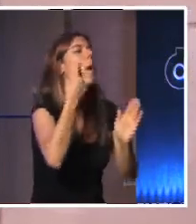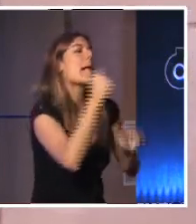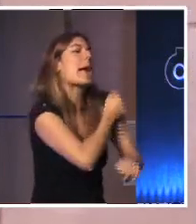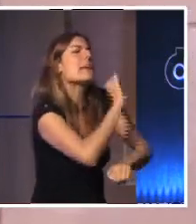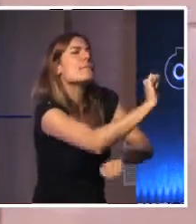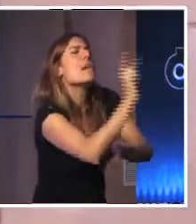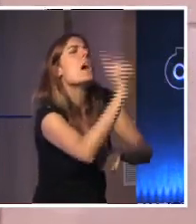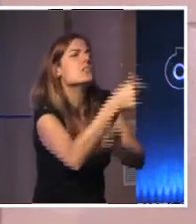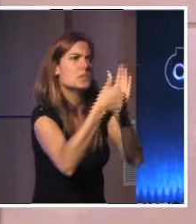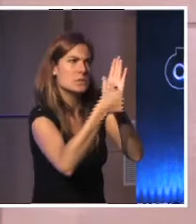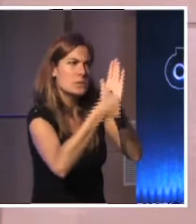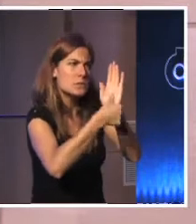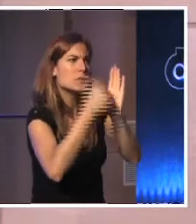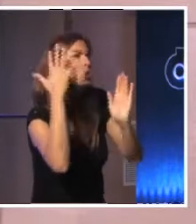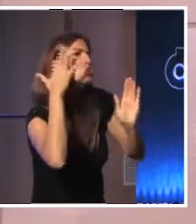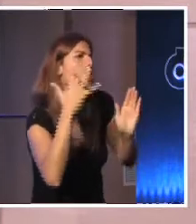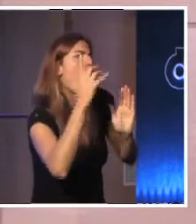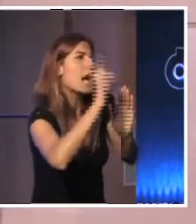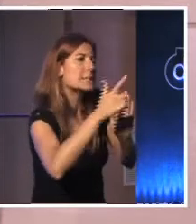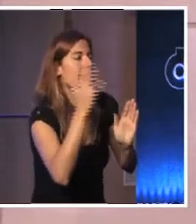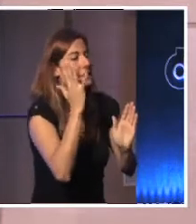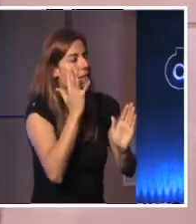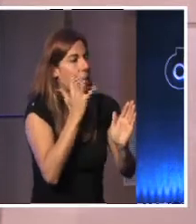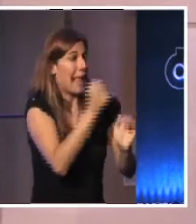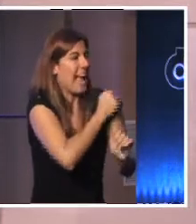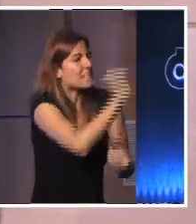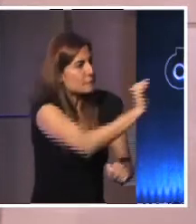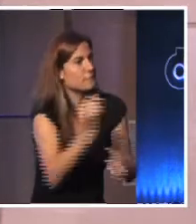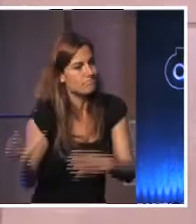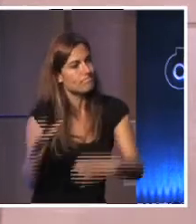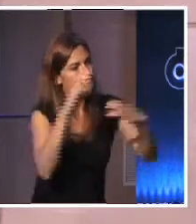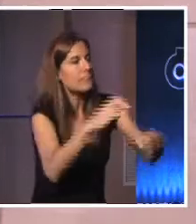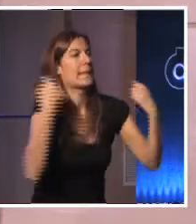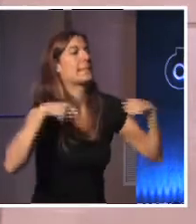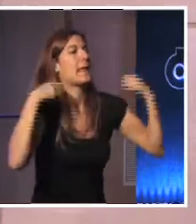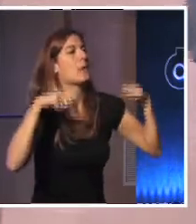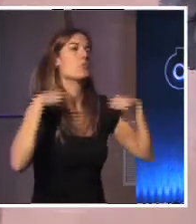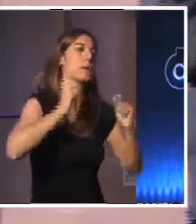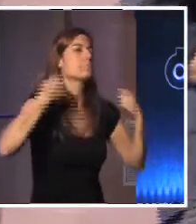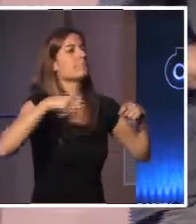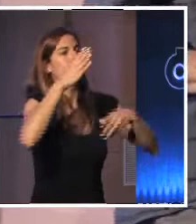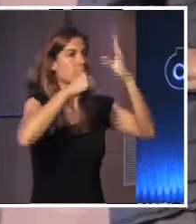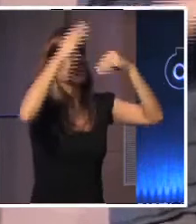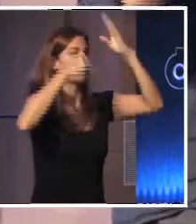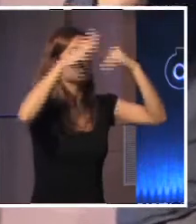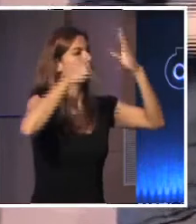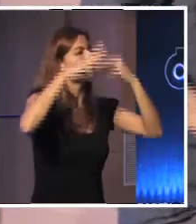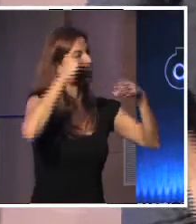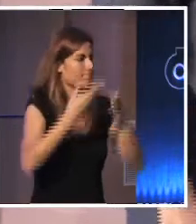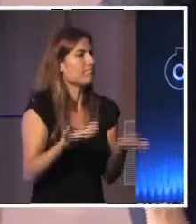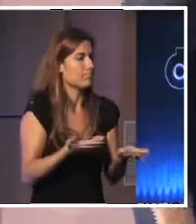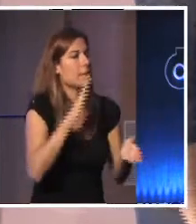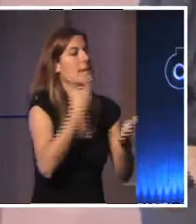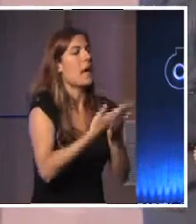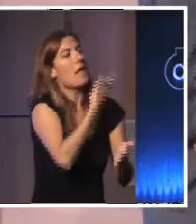da casa, vamos usar uma campainha que possamos trocar com a que tem em casa. Portanto, há uma série de, enfim, estratégias para